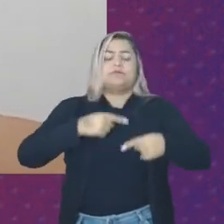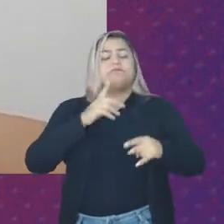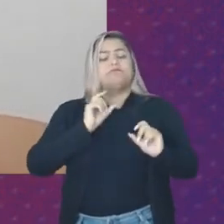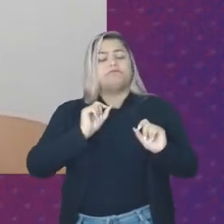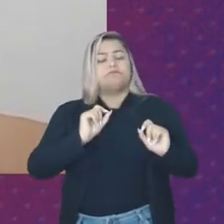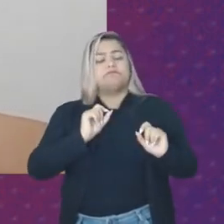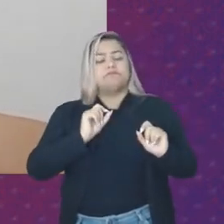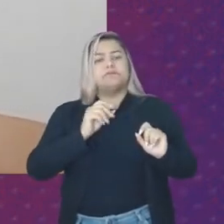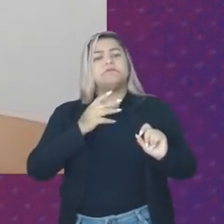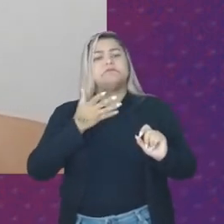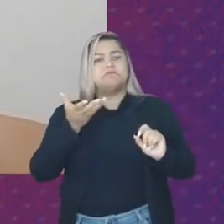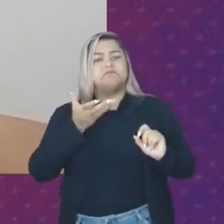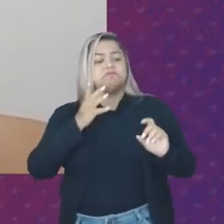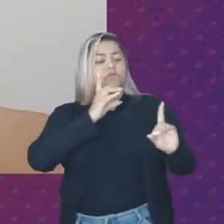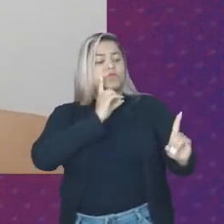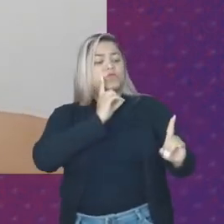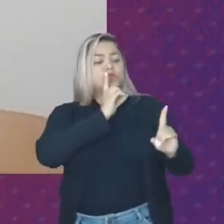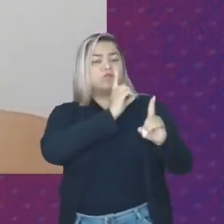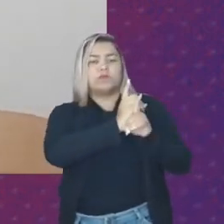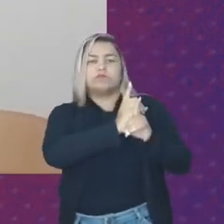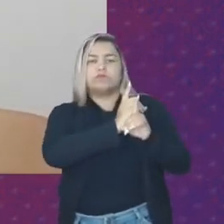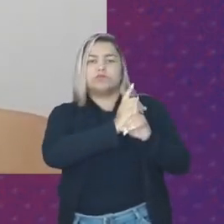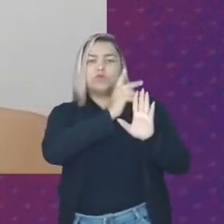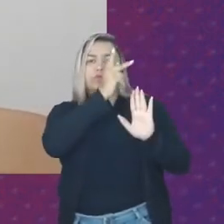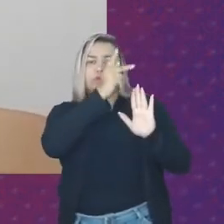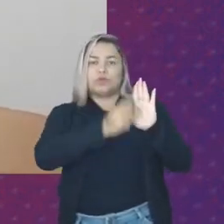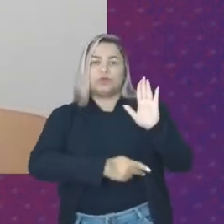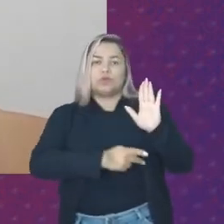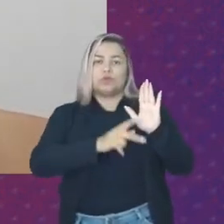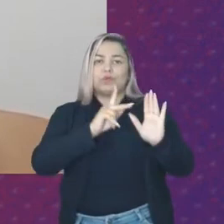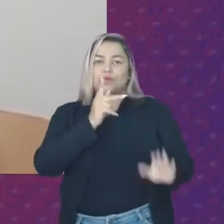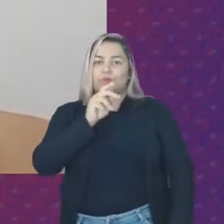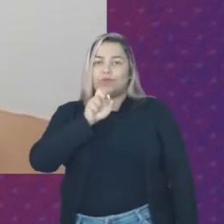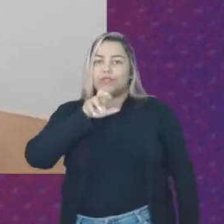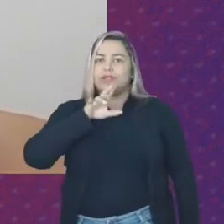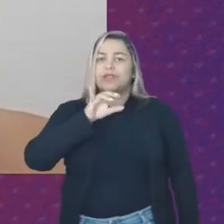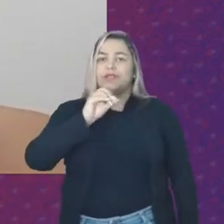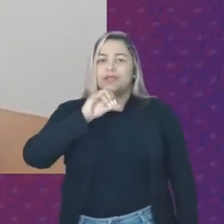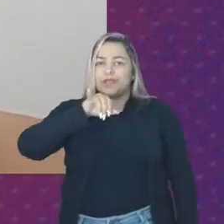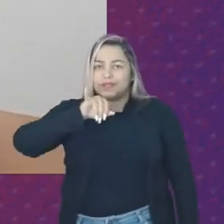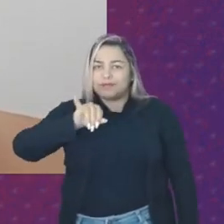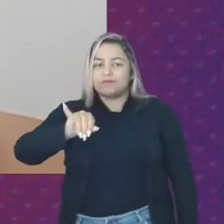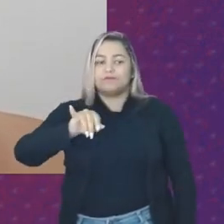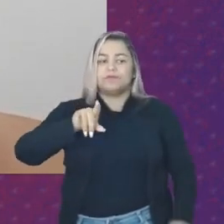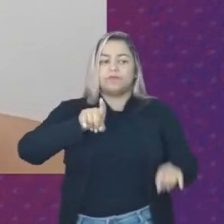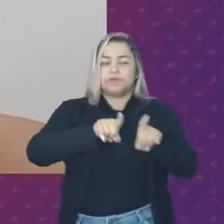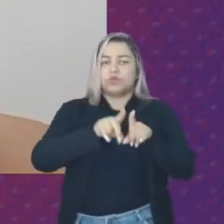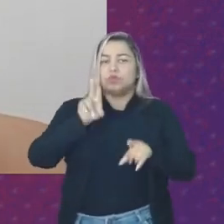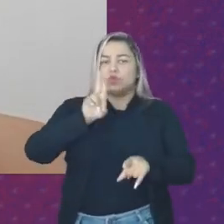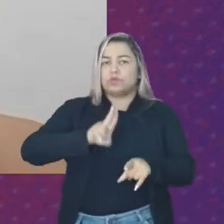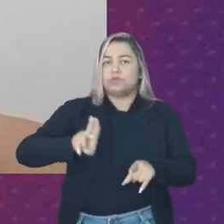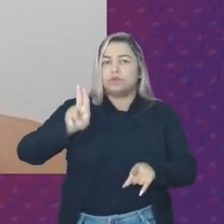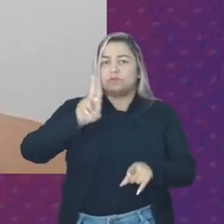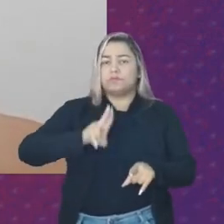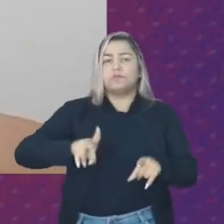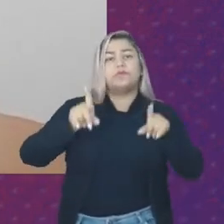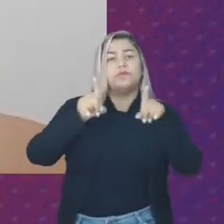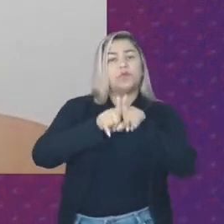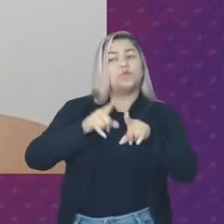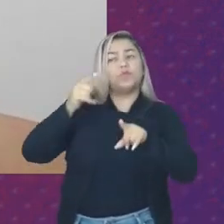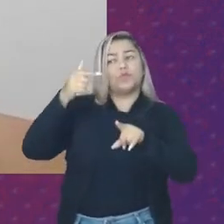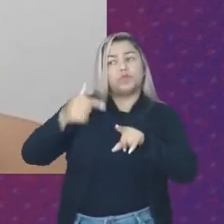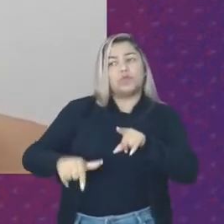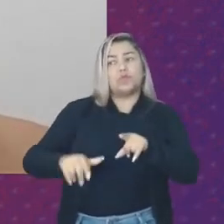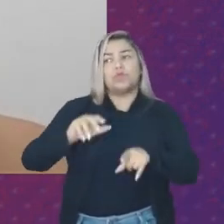identificar com aquele projeto. Então, o herói é muito utilizado, mas ele sempre vem ali carregado junto com